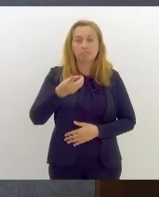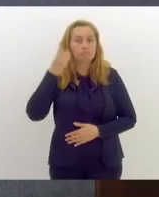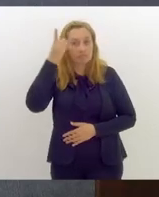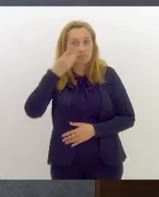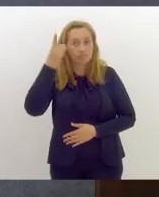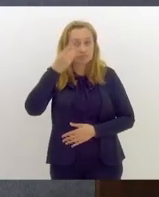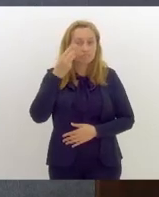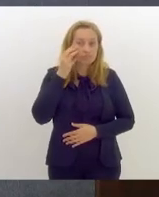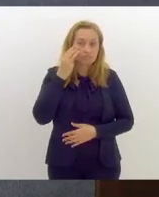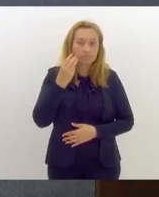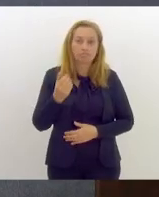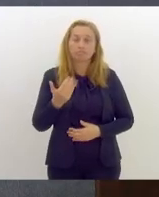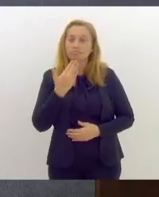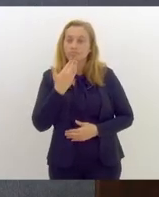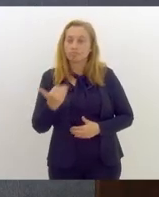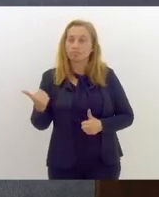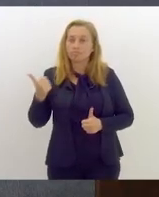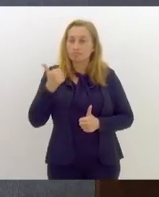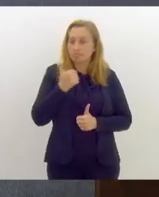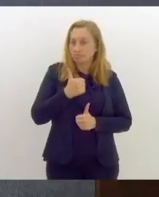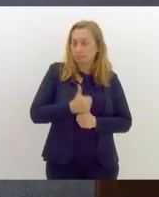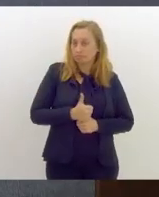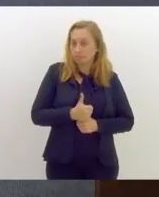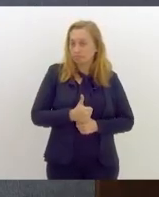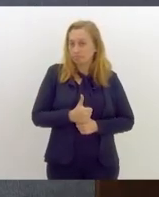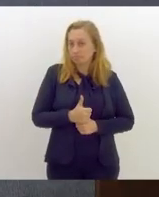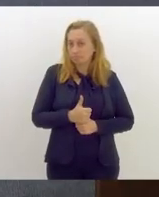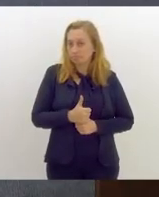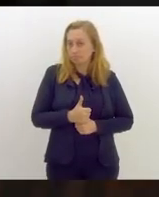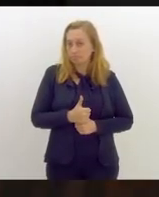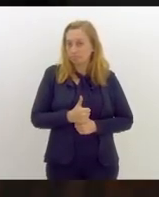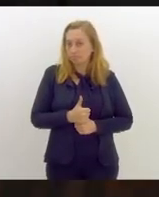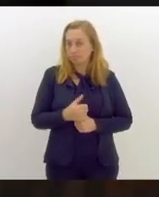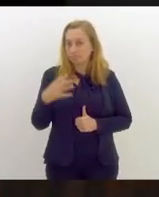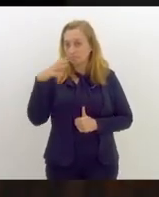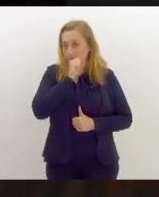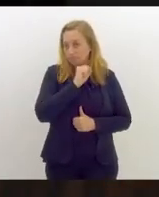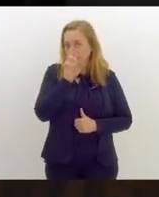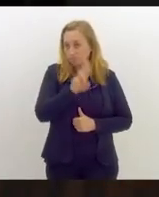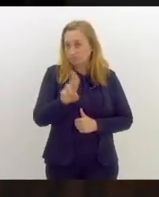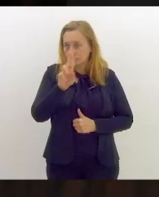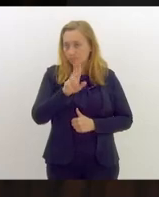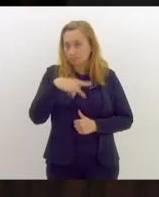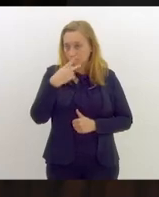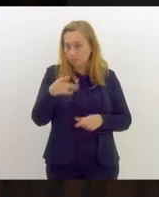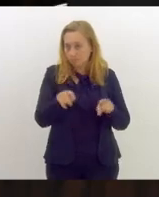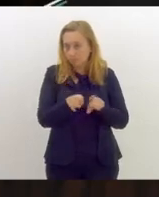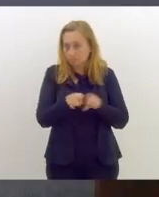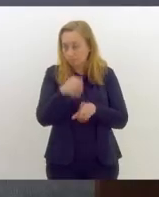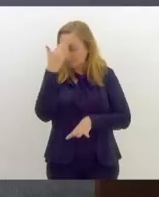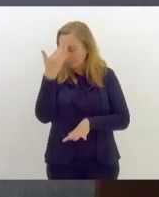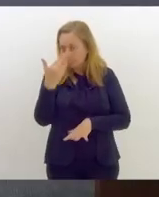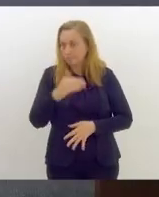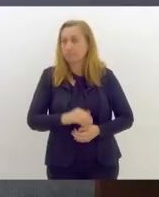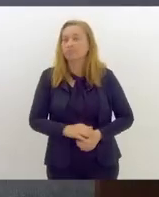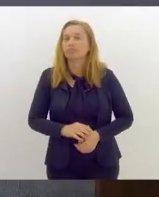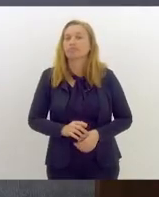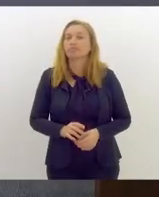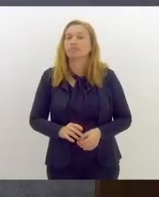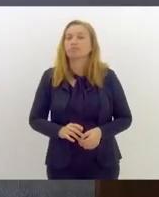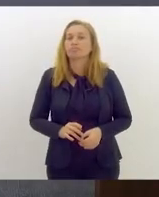da Carneiro vou pedir para ele chegar aqui e vou fazer o uso da pala também muito obrigado